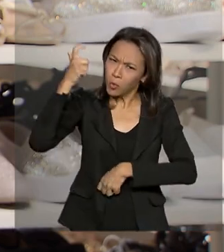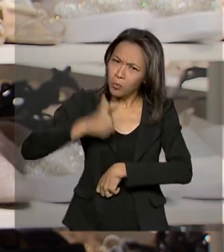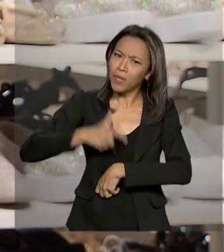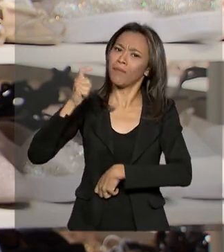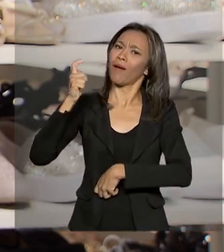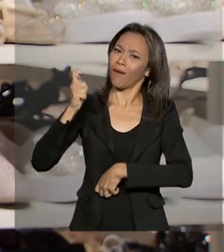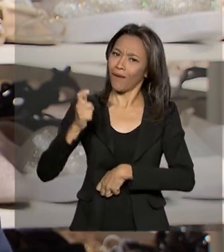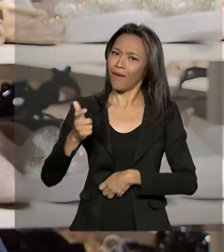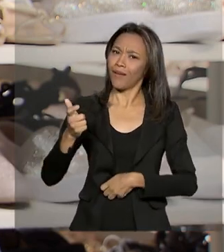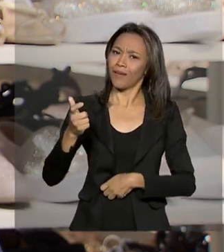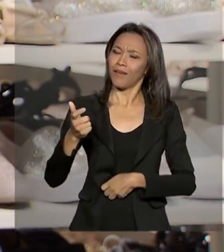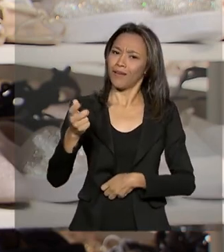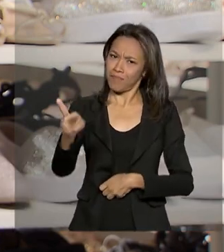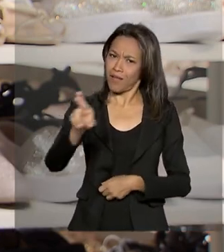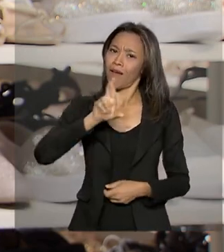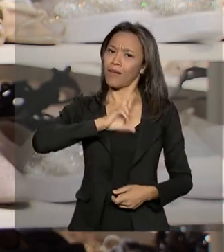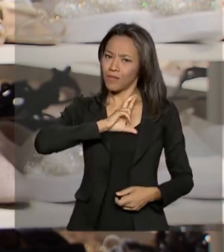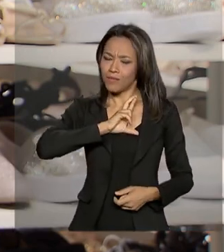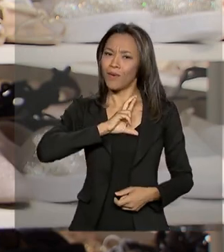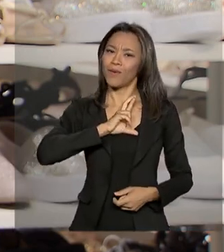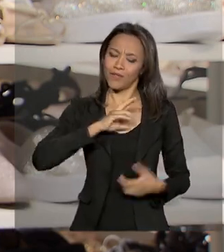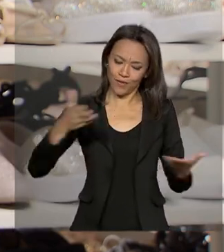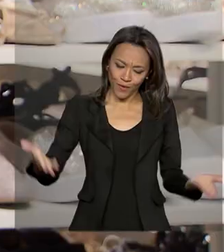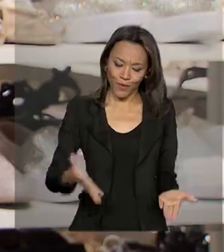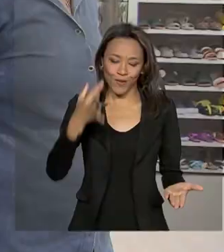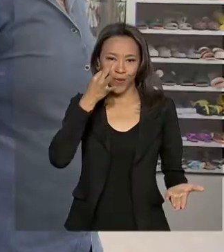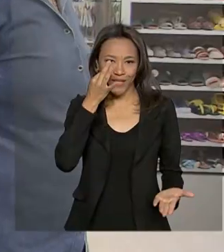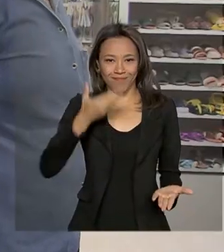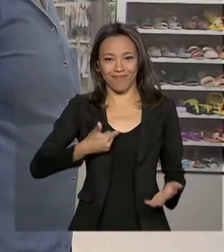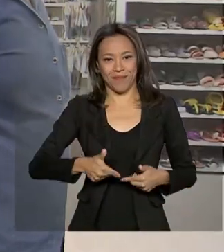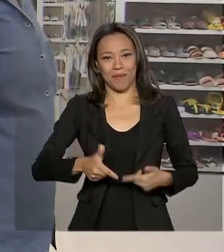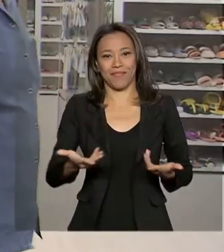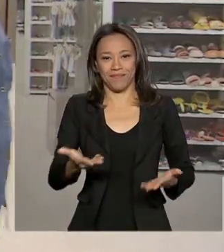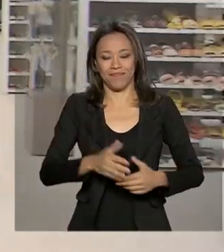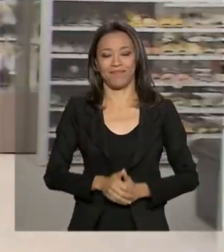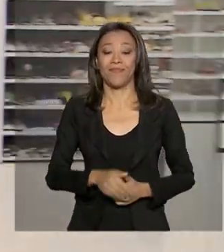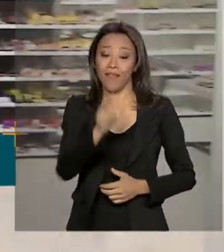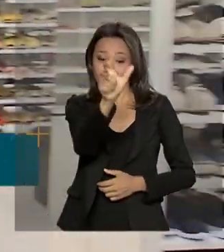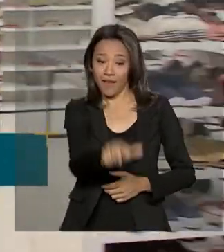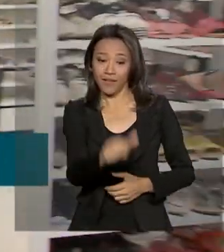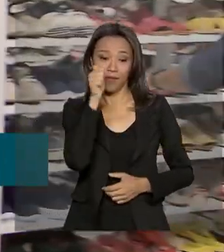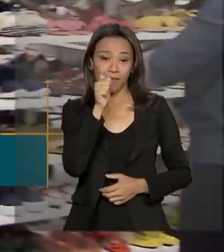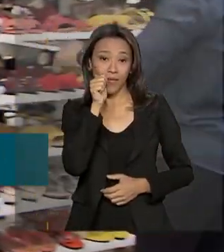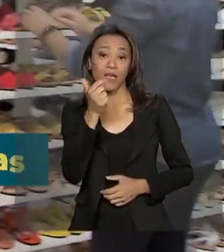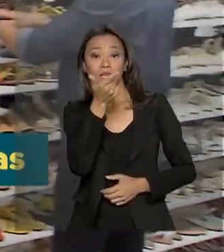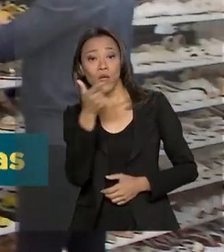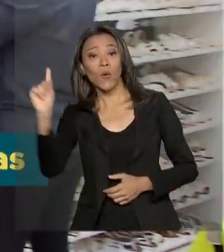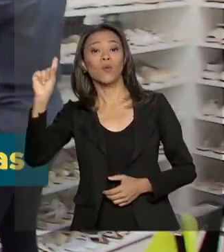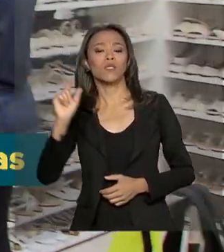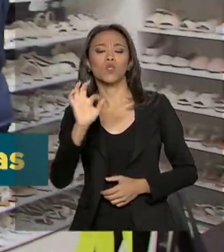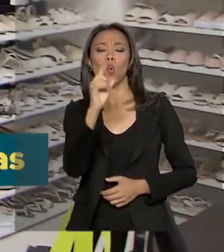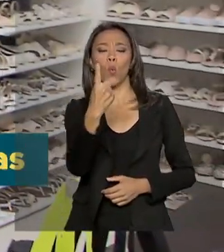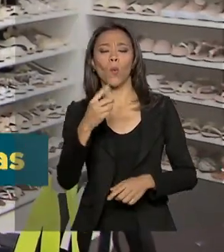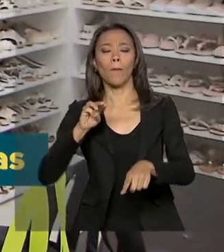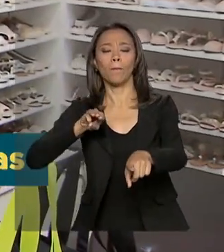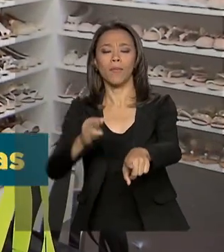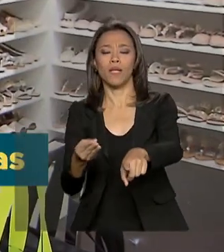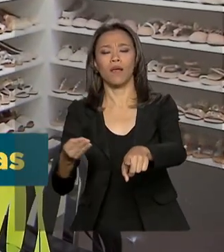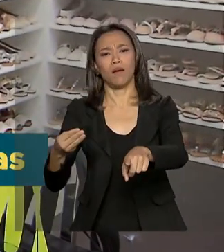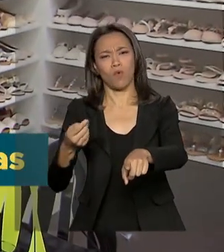dia futebol obtive a resposta é eu estou aqui agora além da paula quase um milhão e trezentas mil pessoas